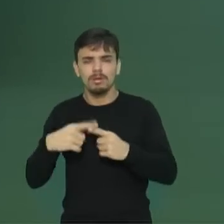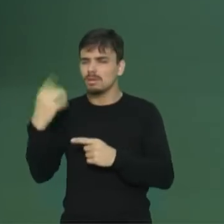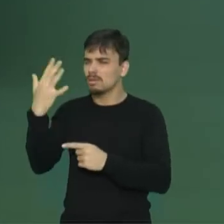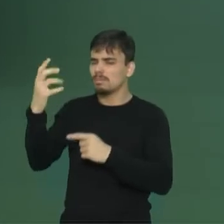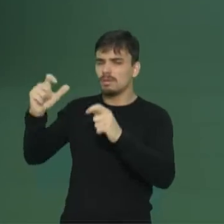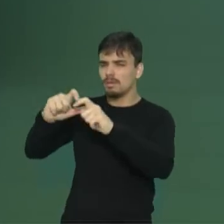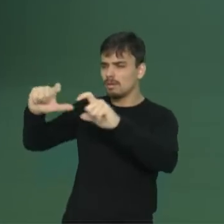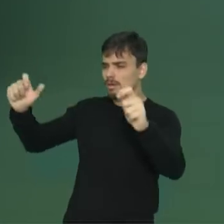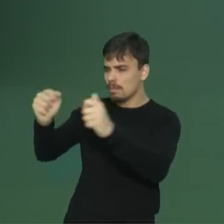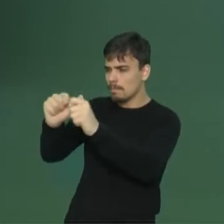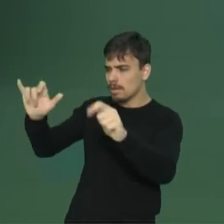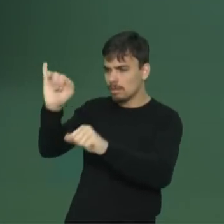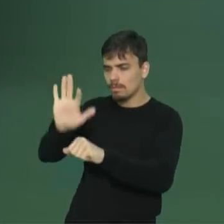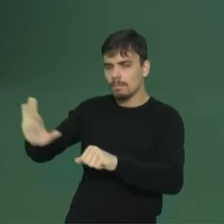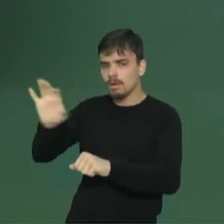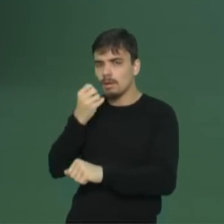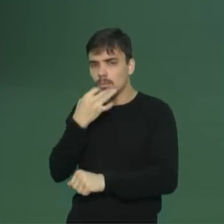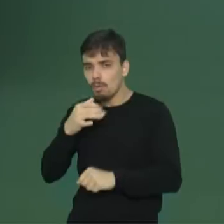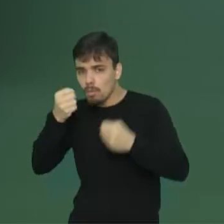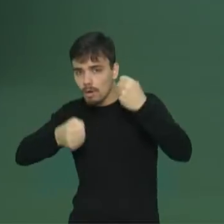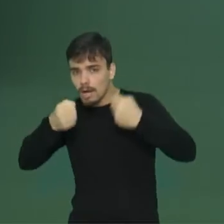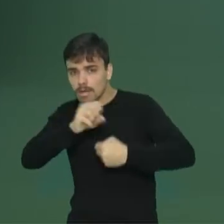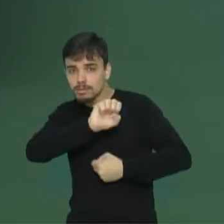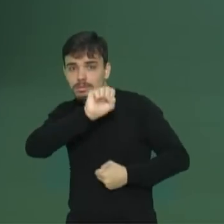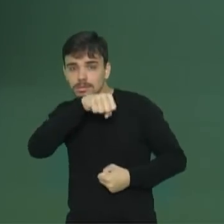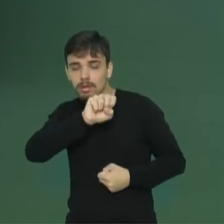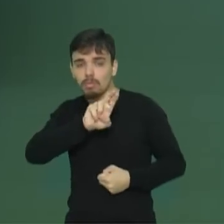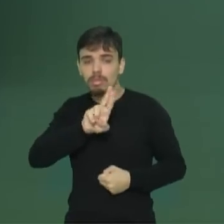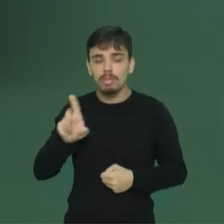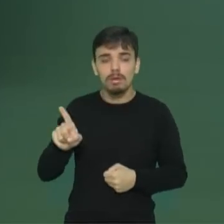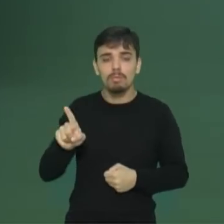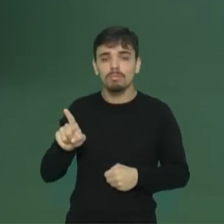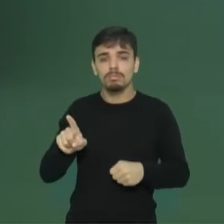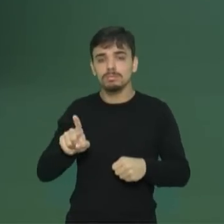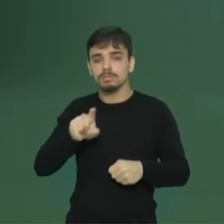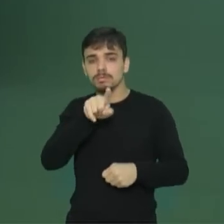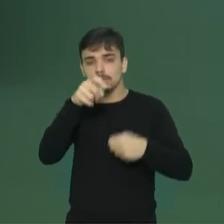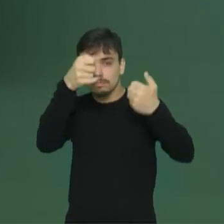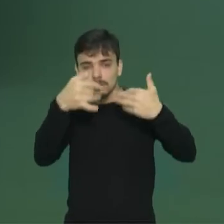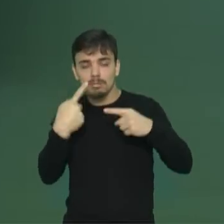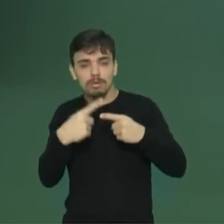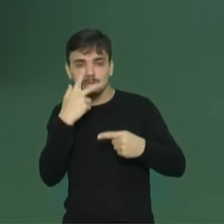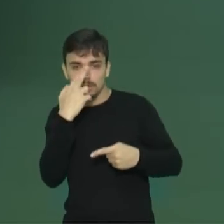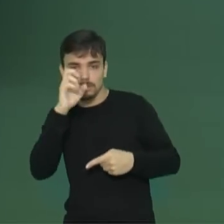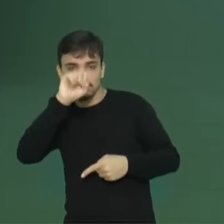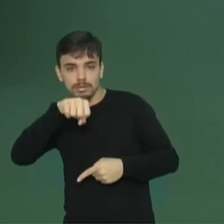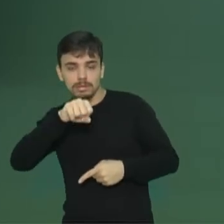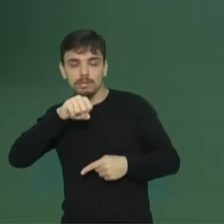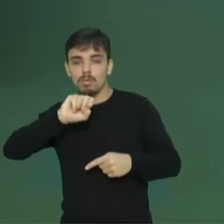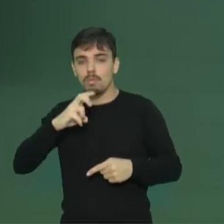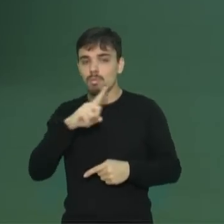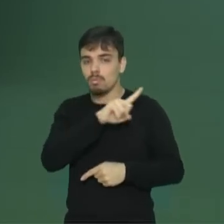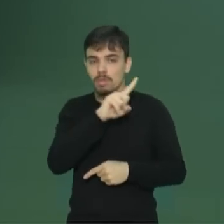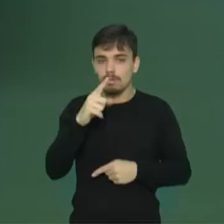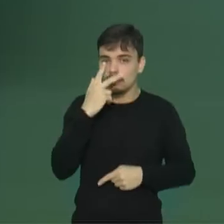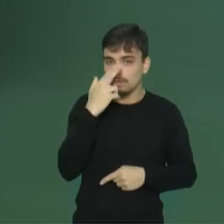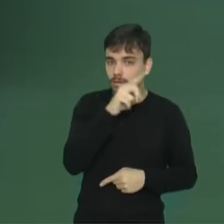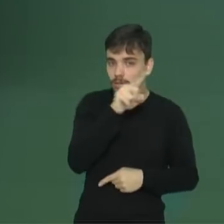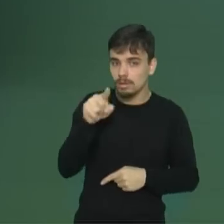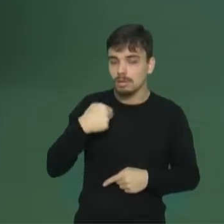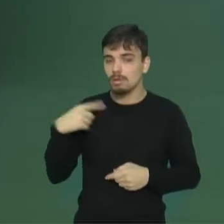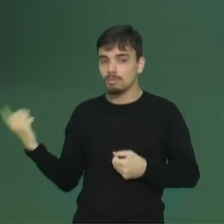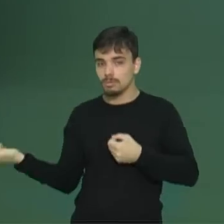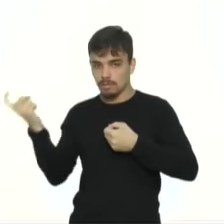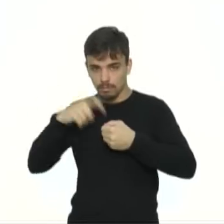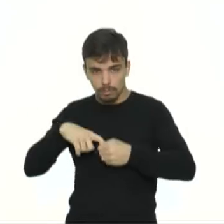é bom para veículos? Sim ou não? Depois, explique por que você acha que sim ou por que você acha que não. E eu já